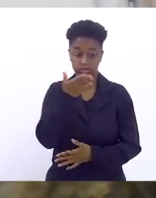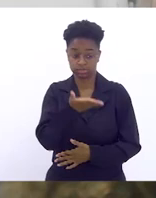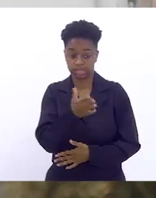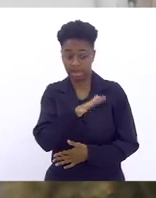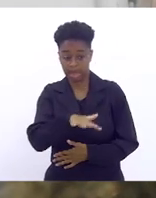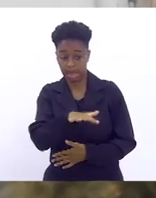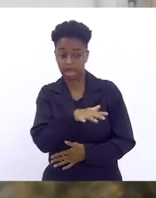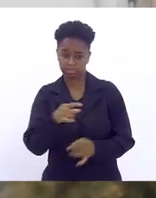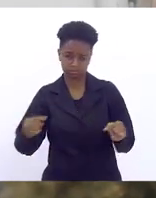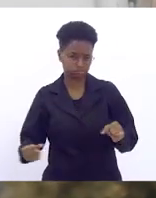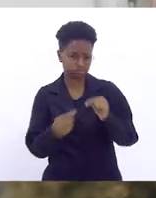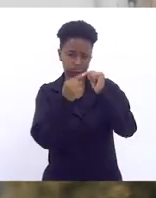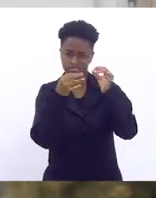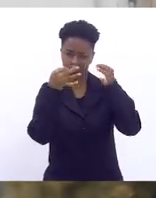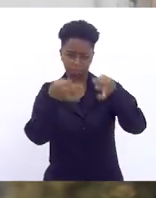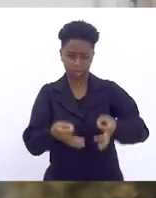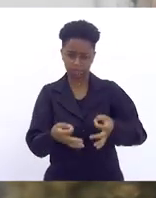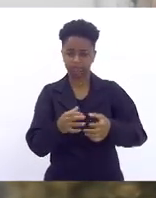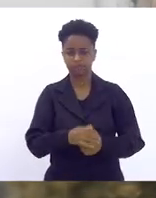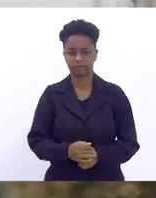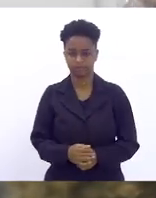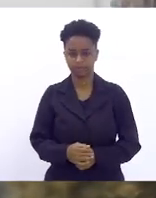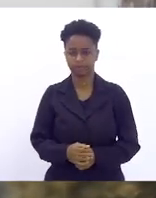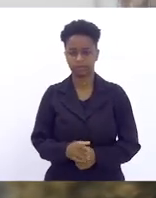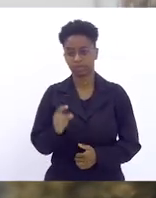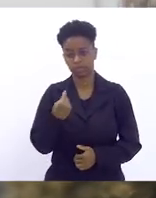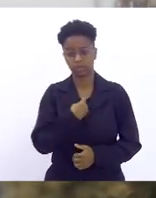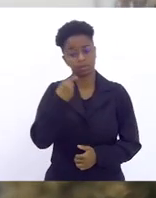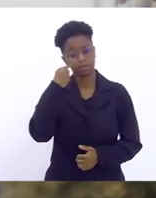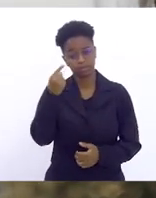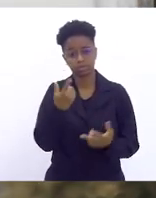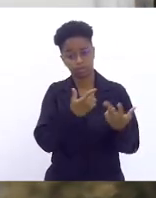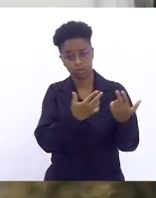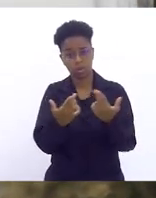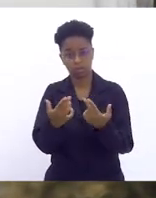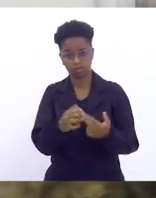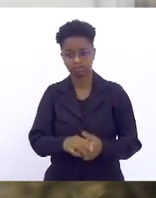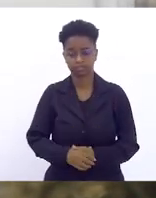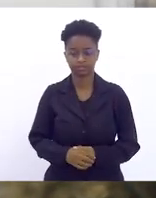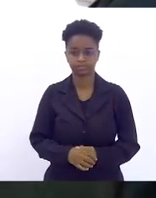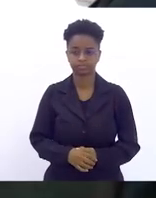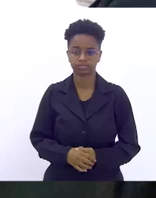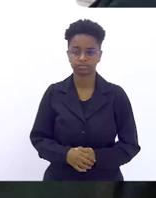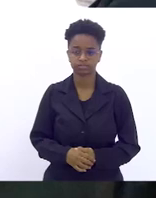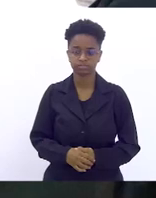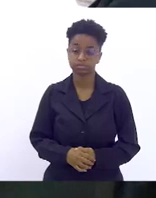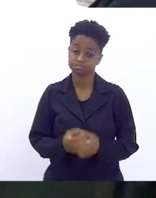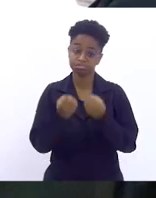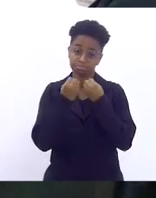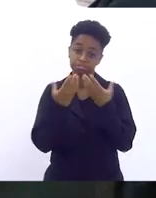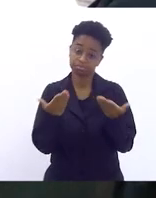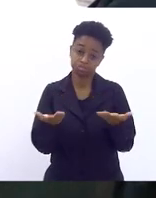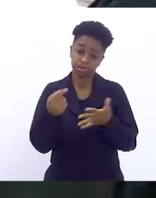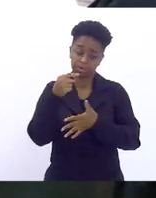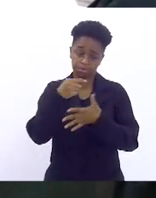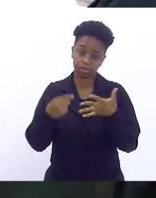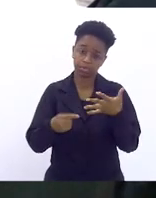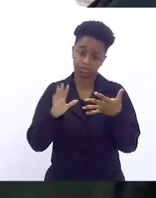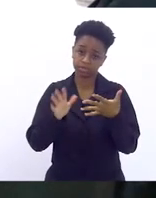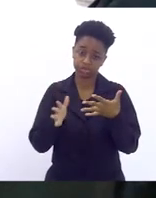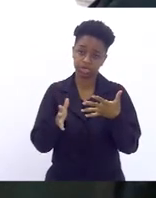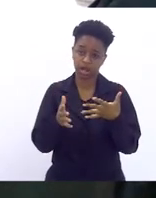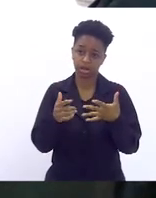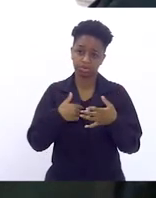alinhadíssimo né Estamos pensando na mesma forma como vossa excelência colocou Que bom então eram esses pontos assim essas